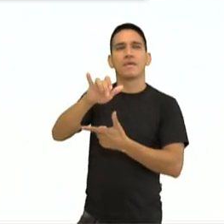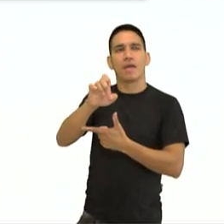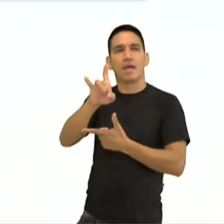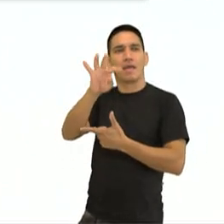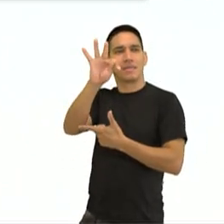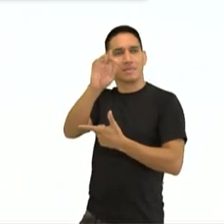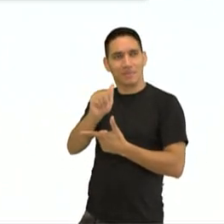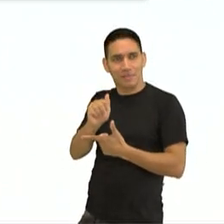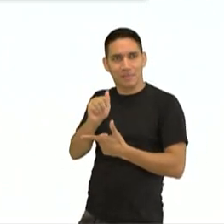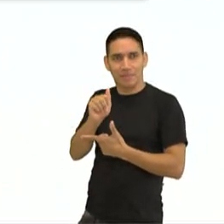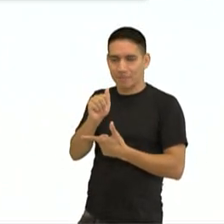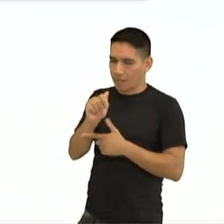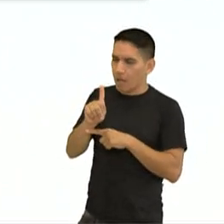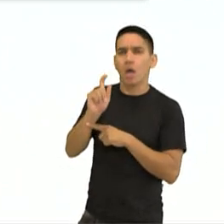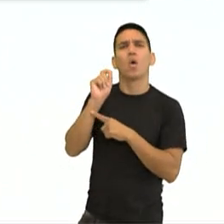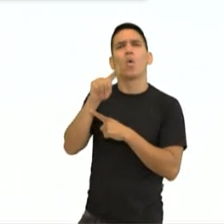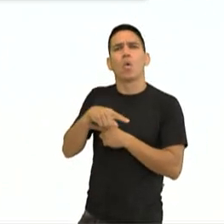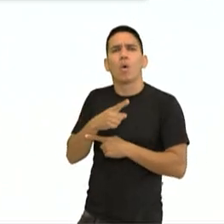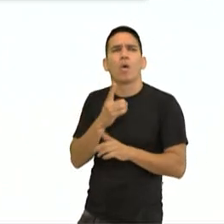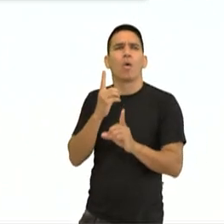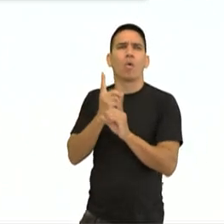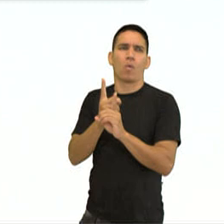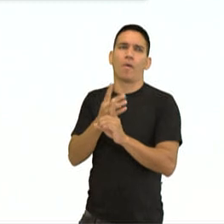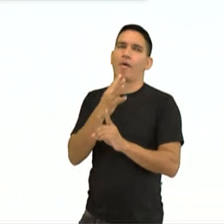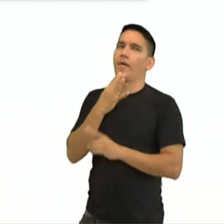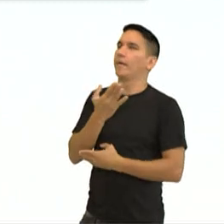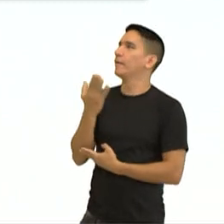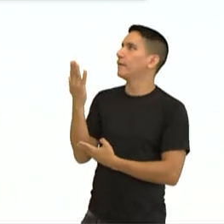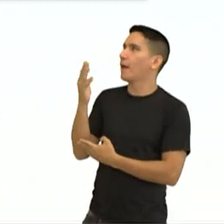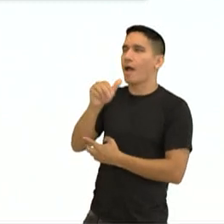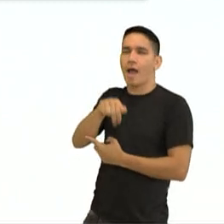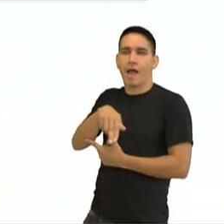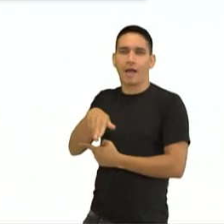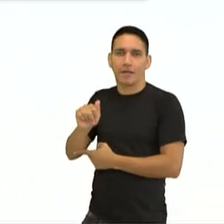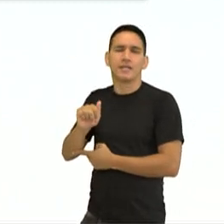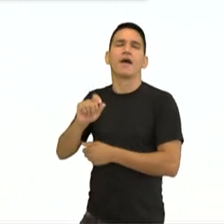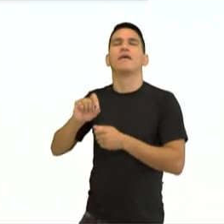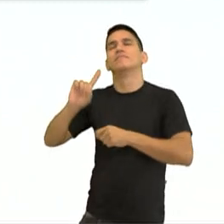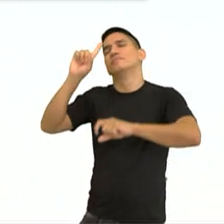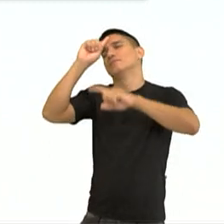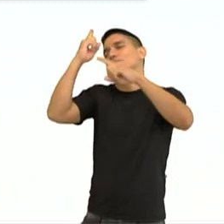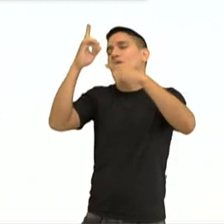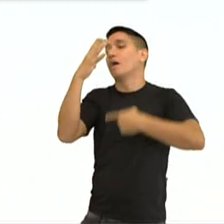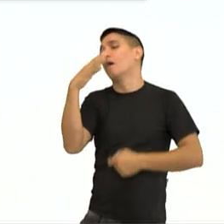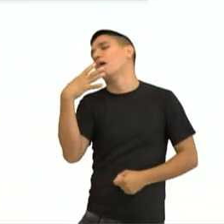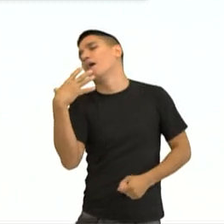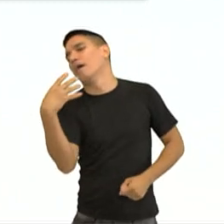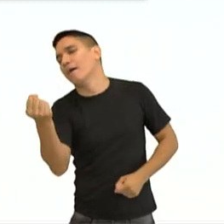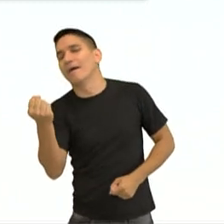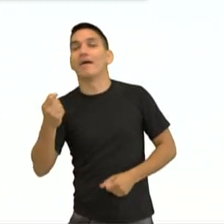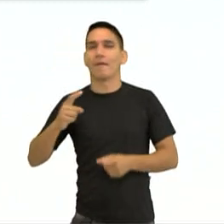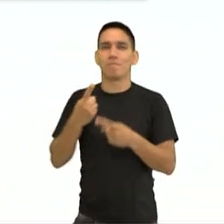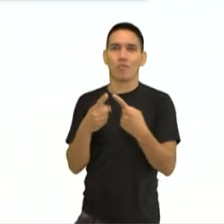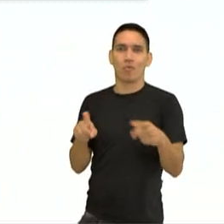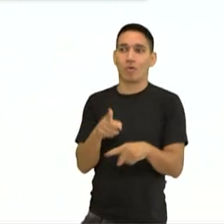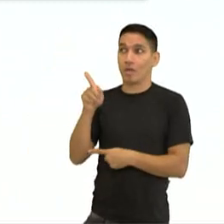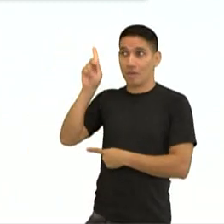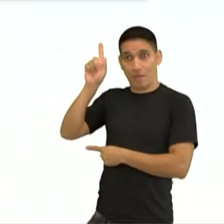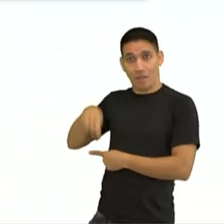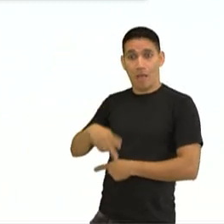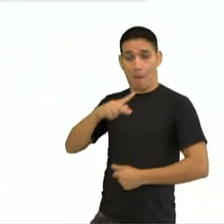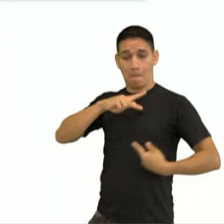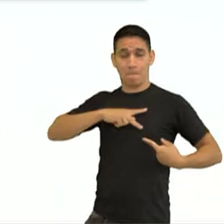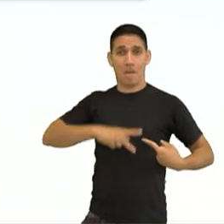Giraud, que era... que, né, acabou se apaixonando por fazer muitas composições para essa pessoa, foi conhecido como Padre